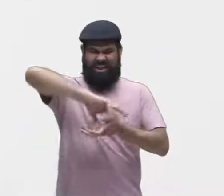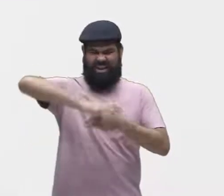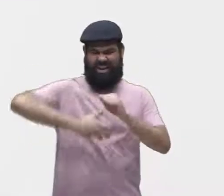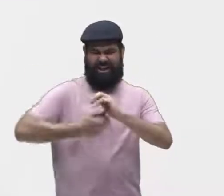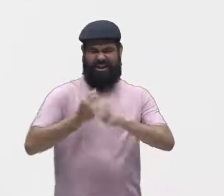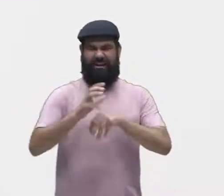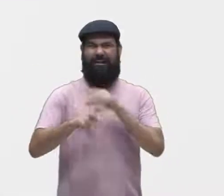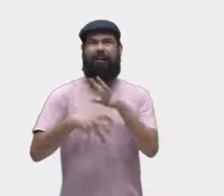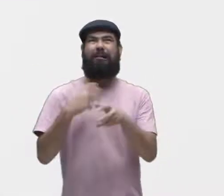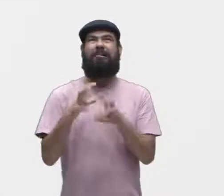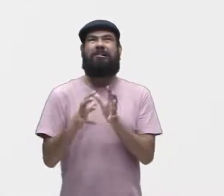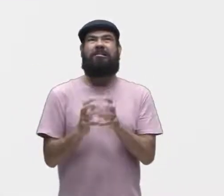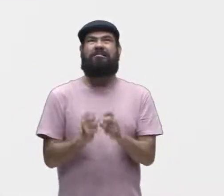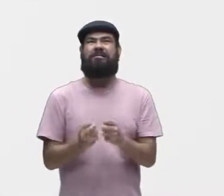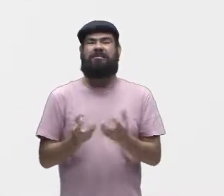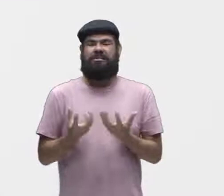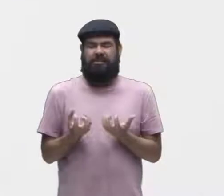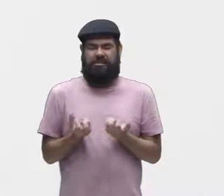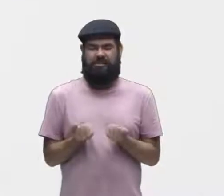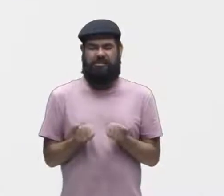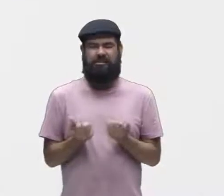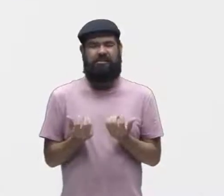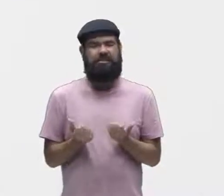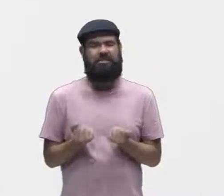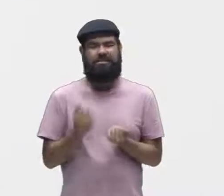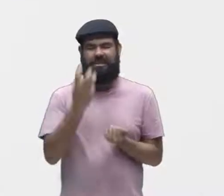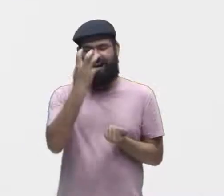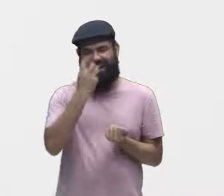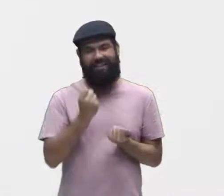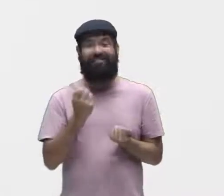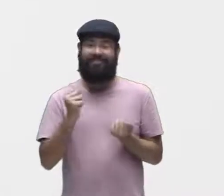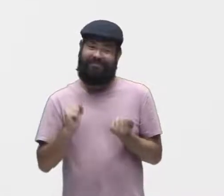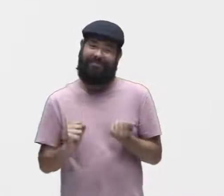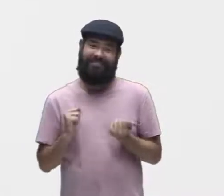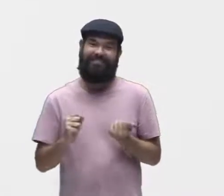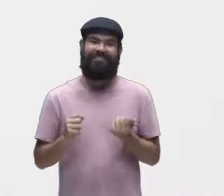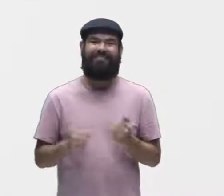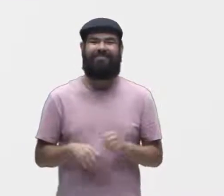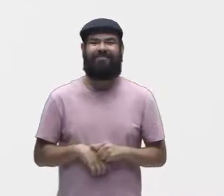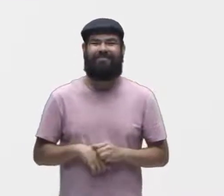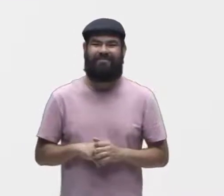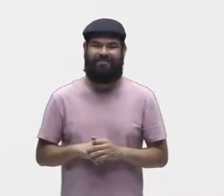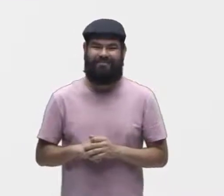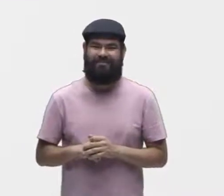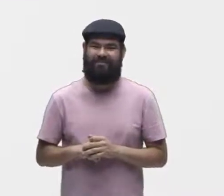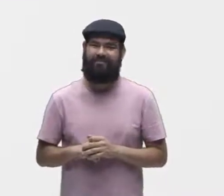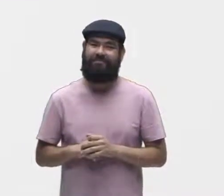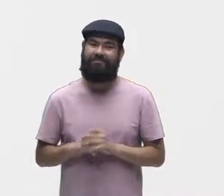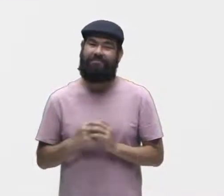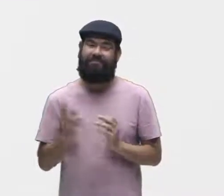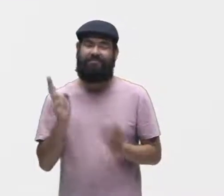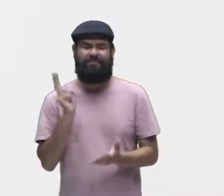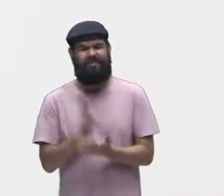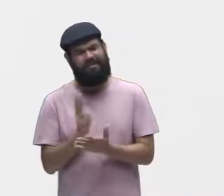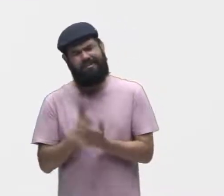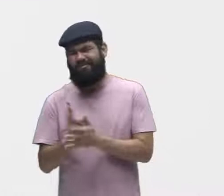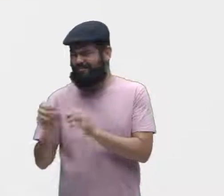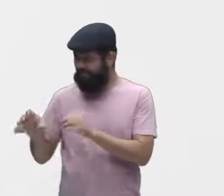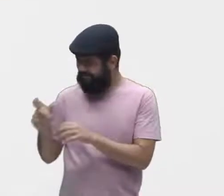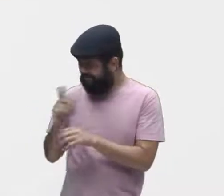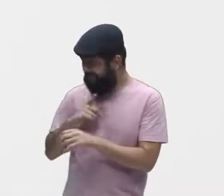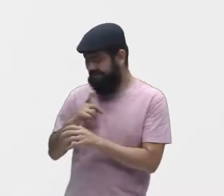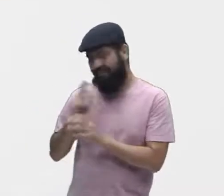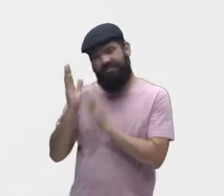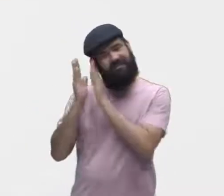Pegar ali toda a sua raiva, tirar aquela tensão da raiva. Eu também sempre ensino eles a... Você tem um travesseiro lá em